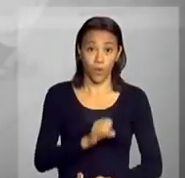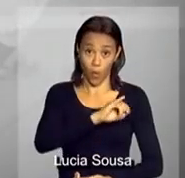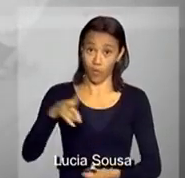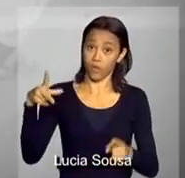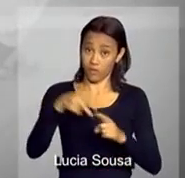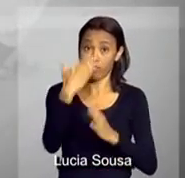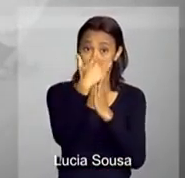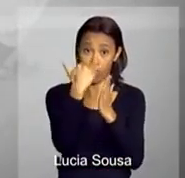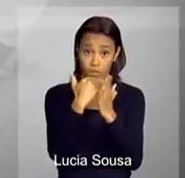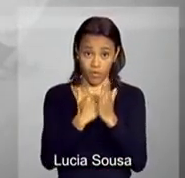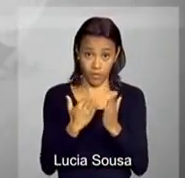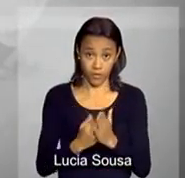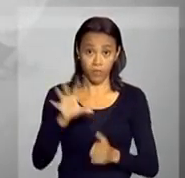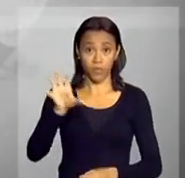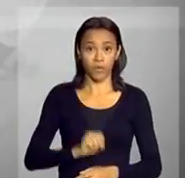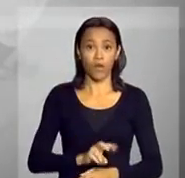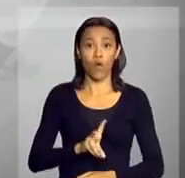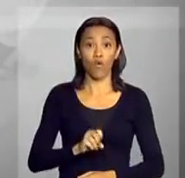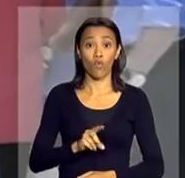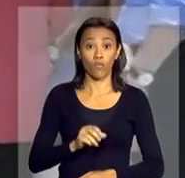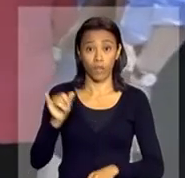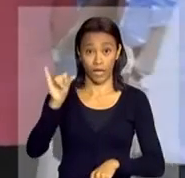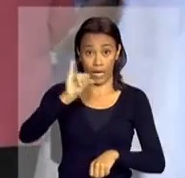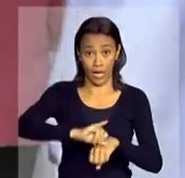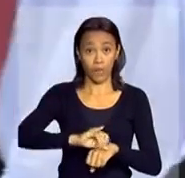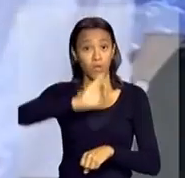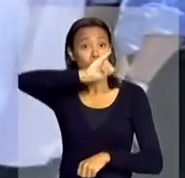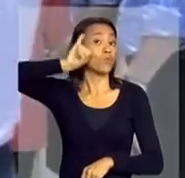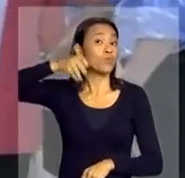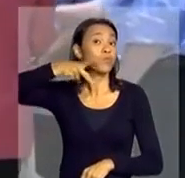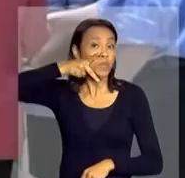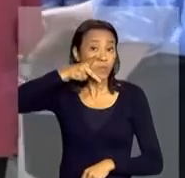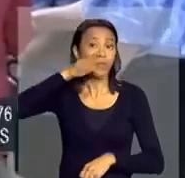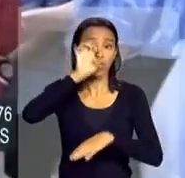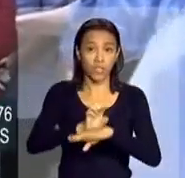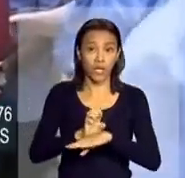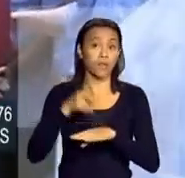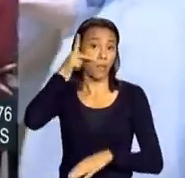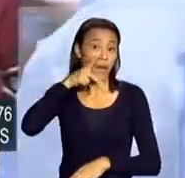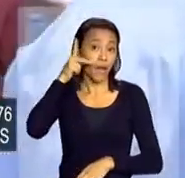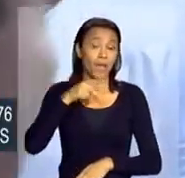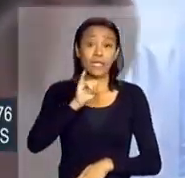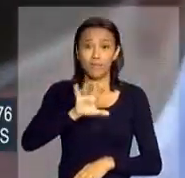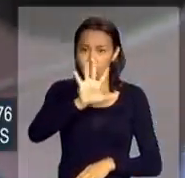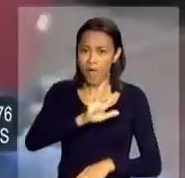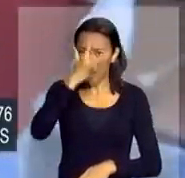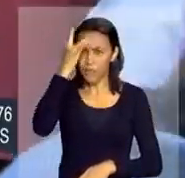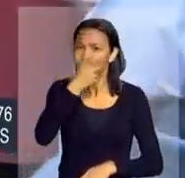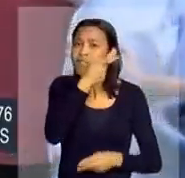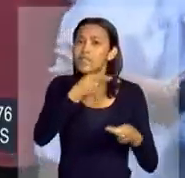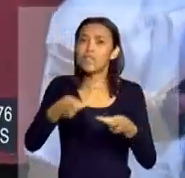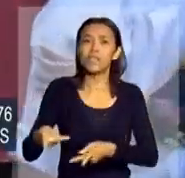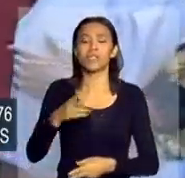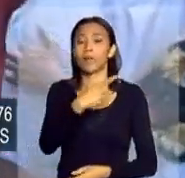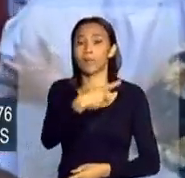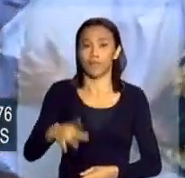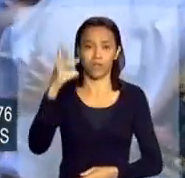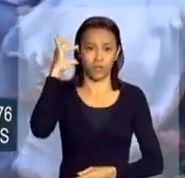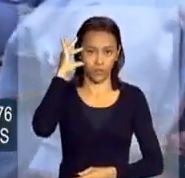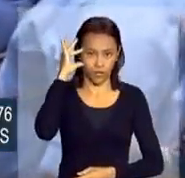Interrompemos a programação para transmitir ao vivo de João Pessoa na Paraíba imagens da visita da presidenta Dilma